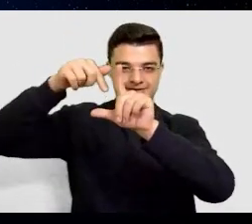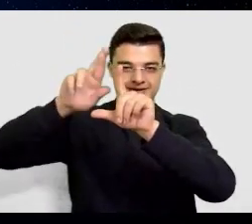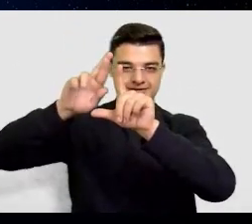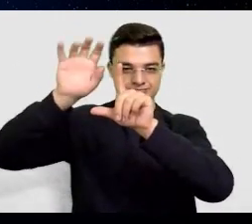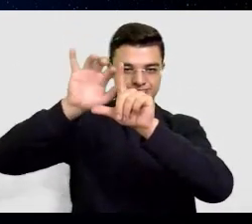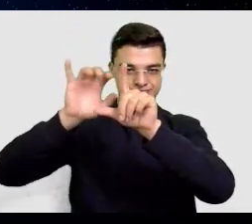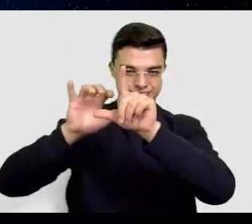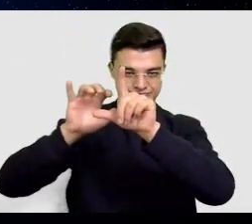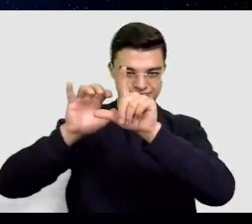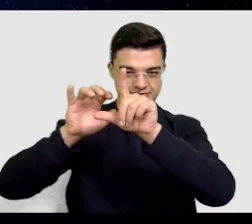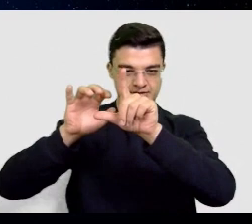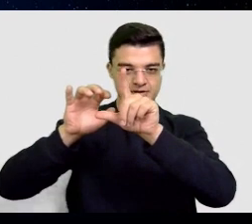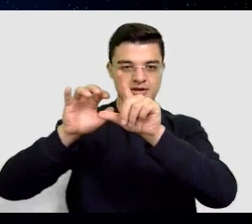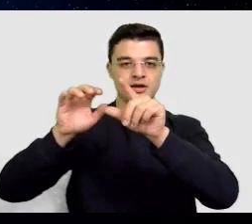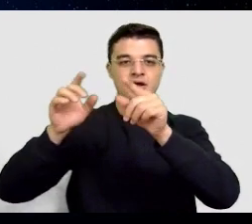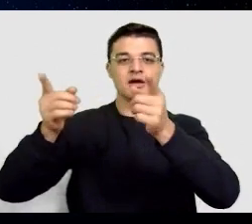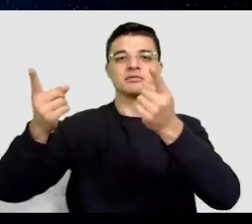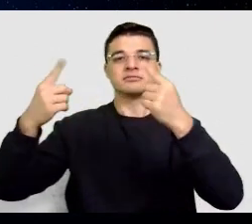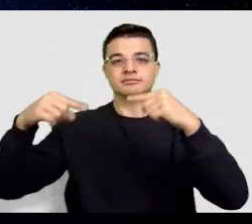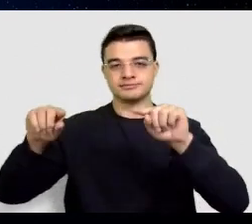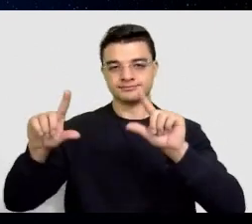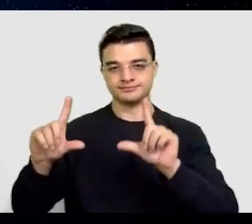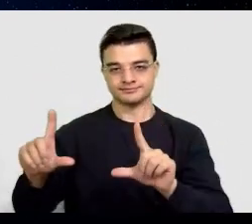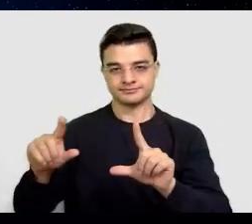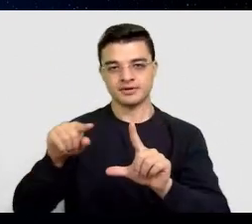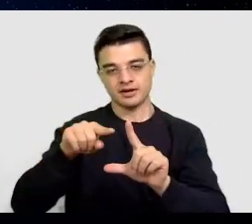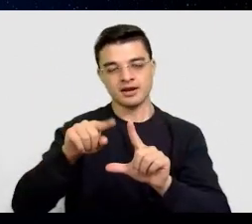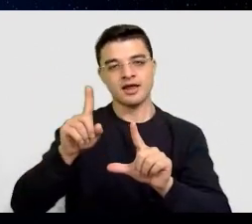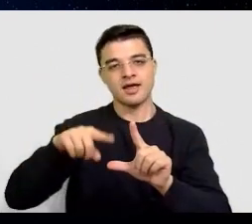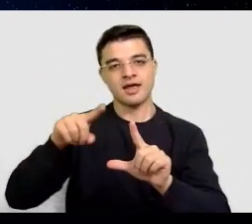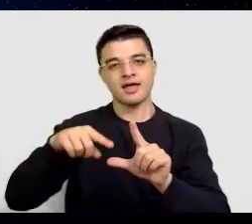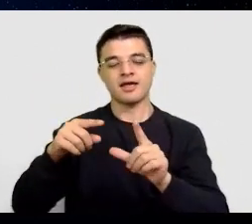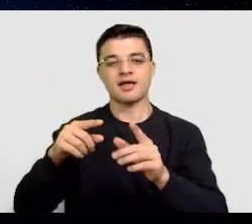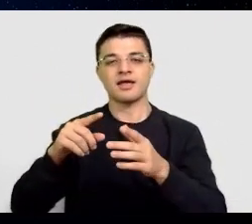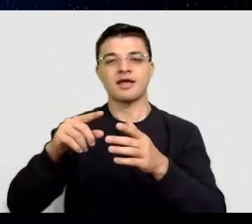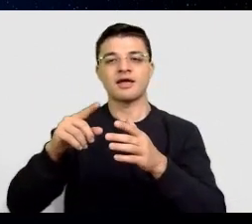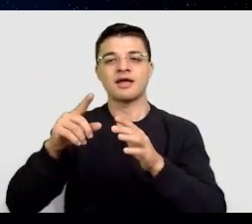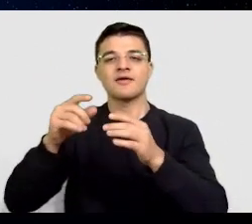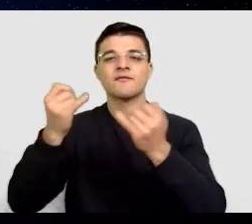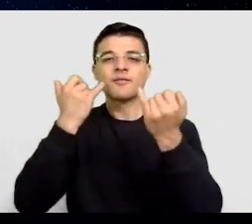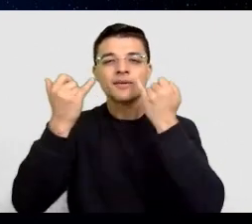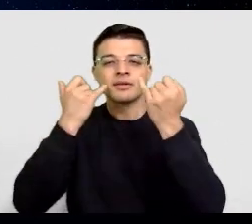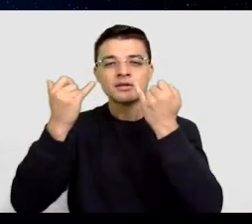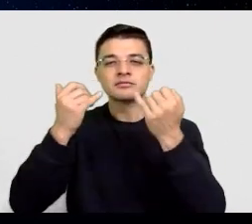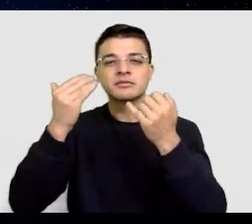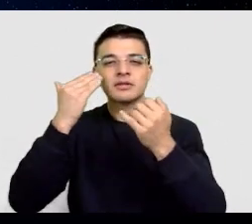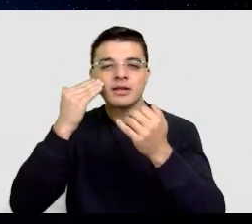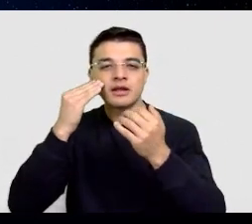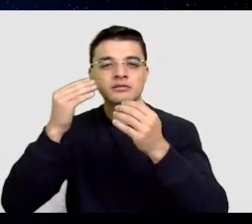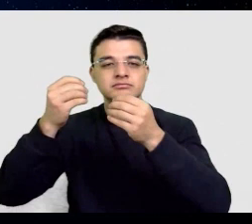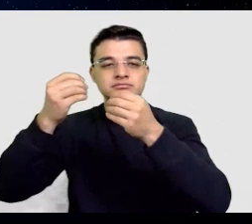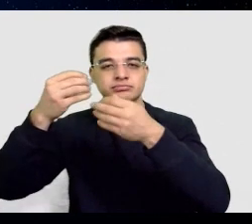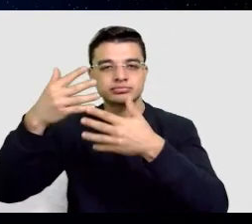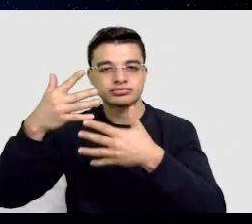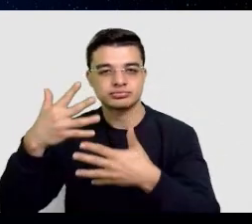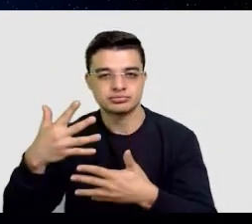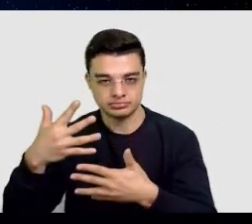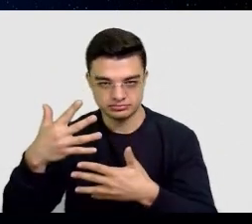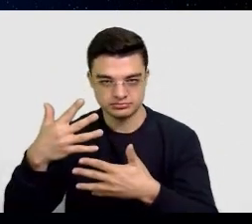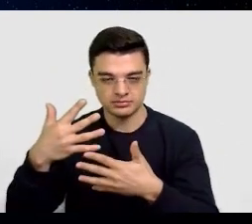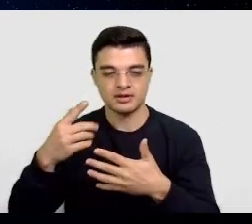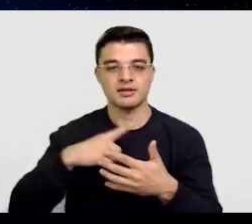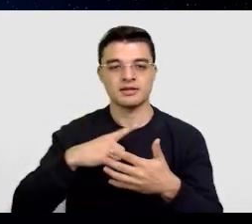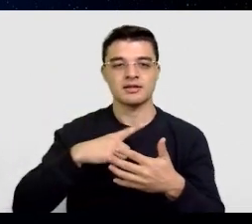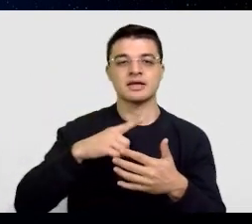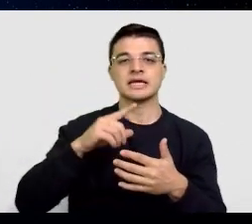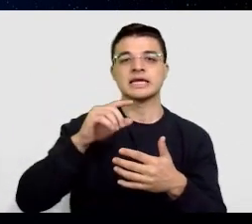ele já estruturado dentro da lógica de interpretação desses dados, que é bem simples. Ela começa com um ID, um identificador. Ali no